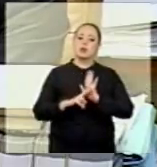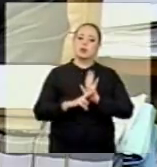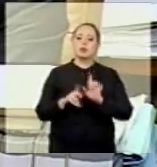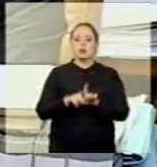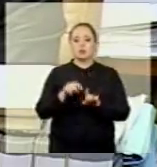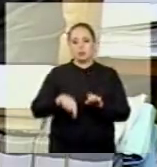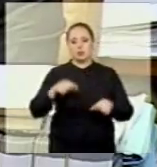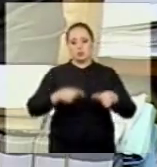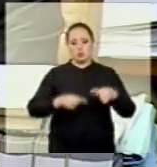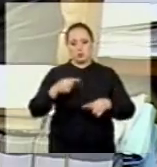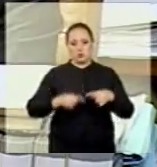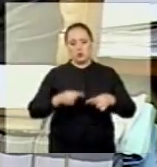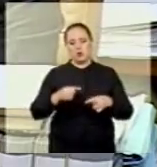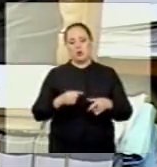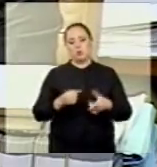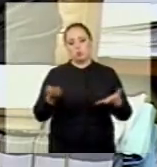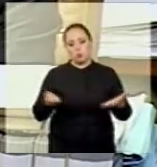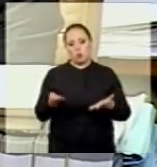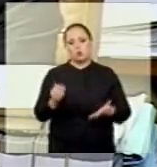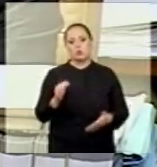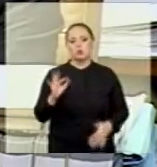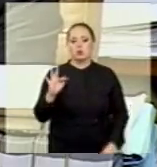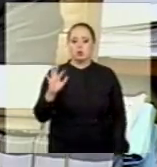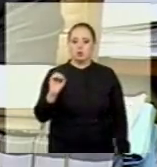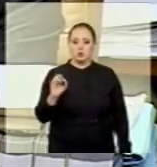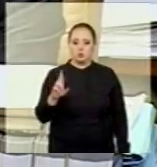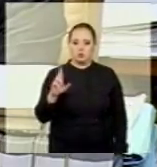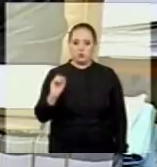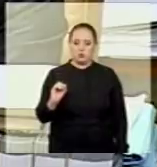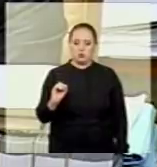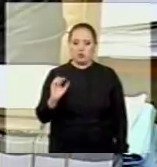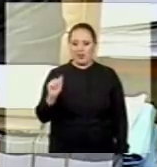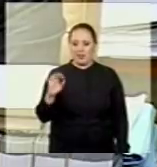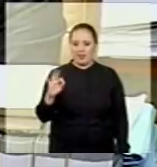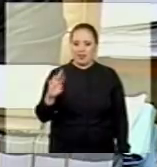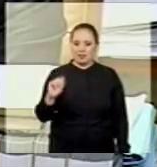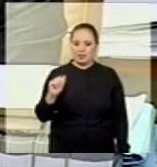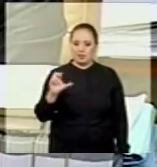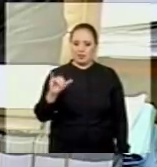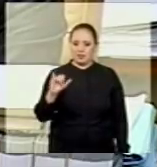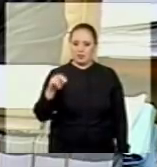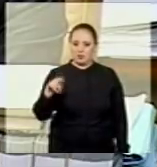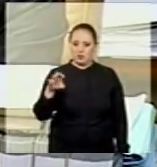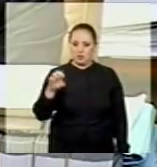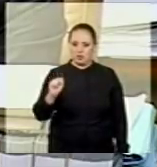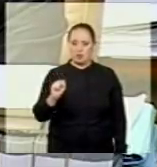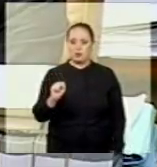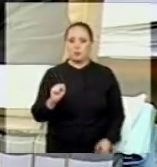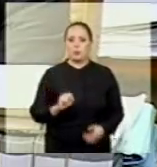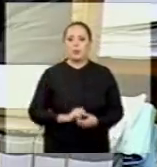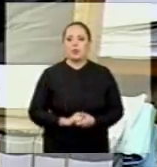também se discutiu e se criticou hoje, do Fórum Atracciones,